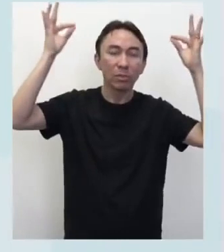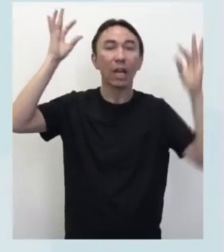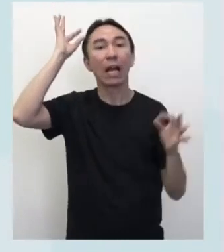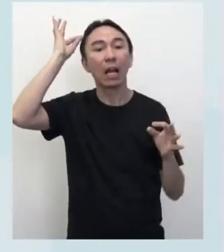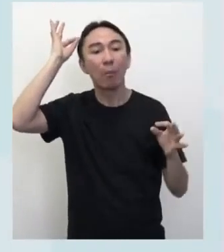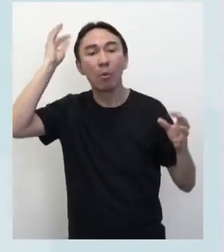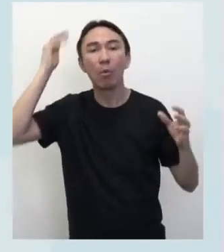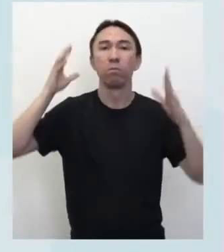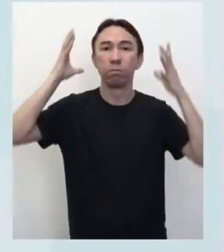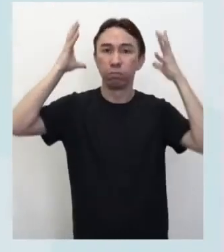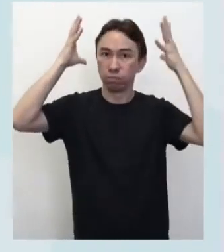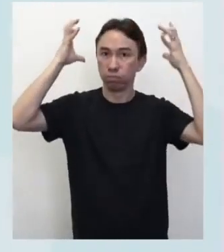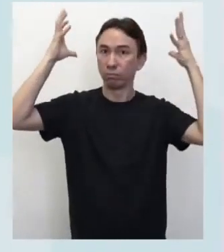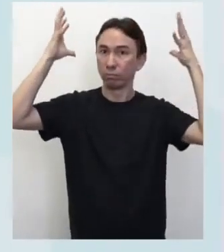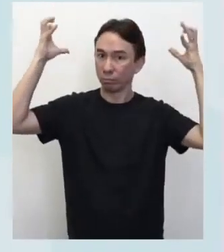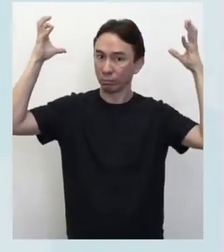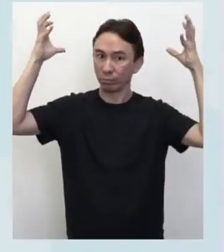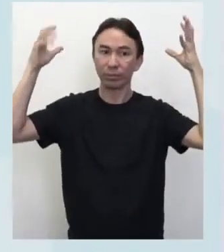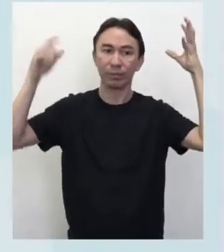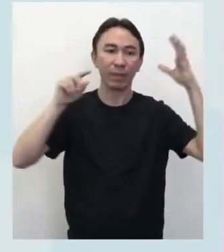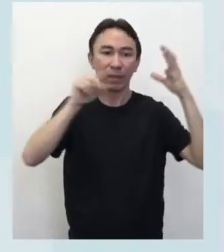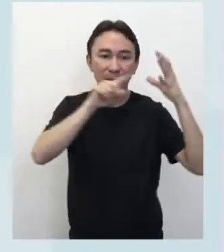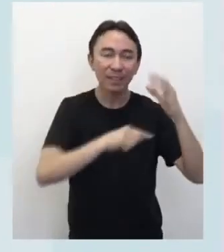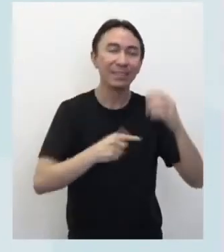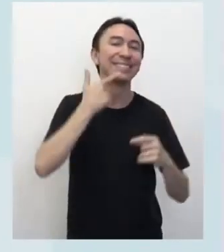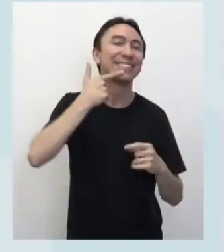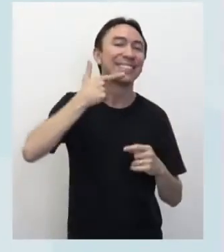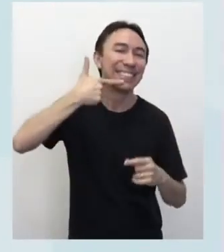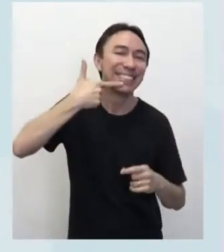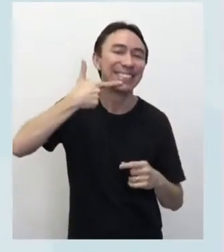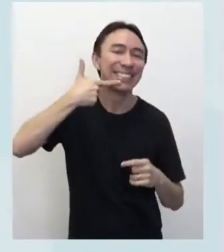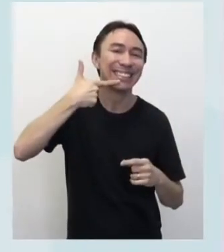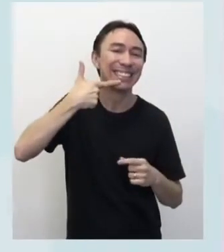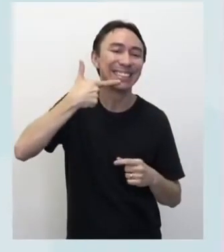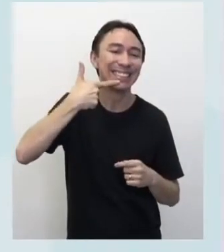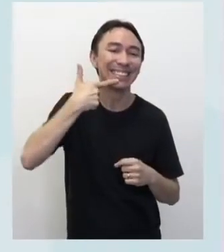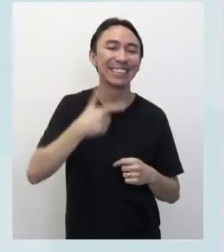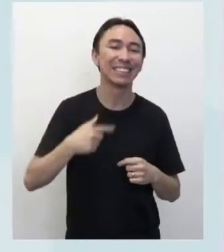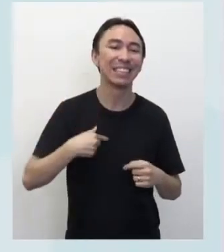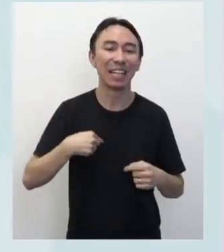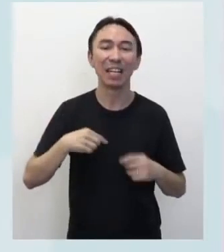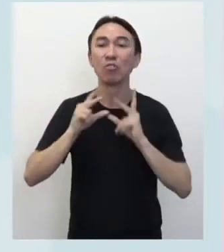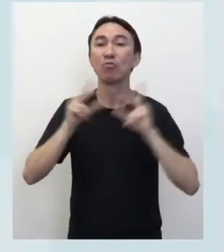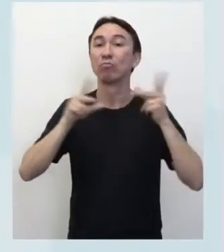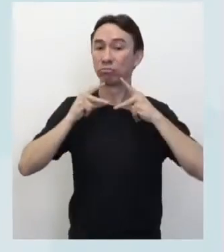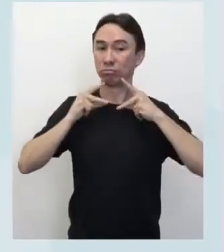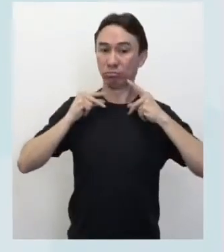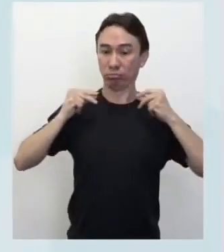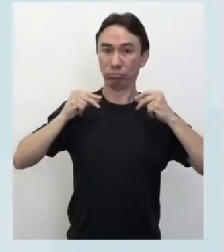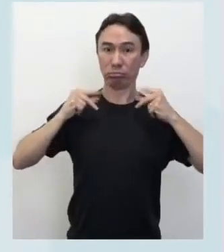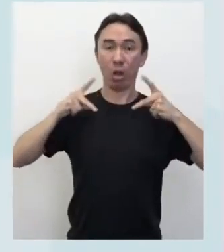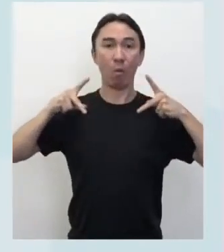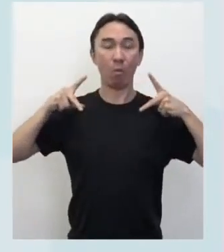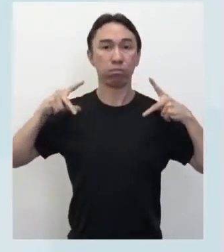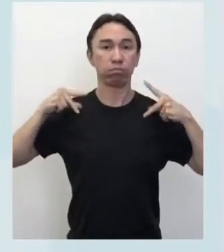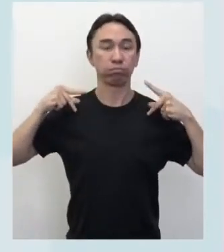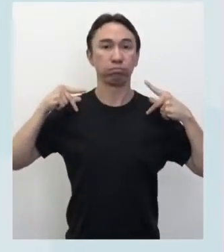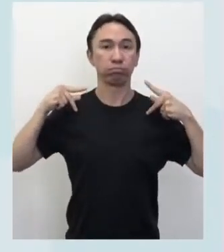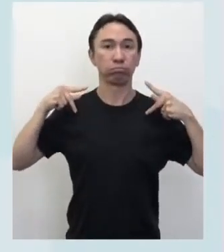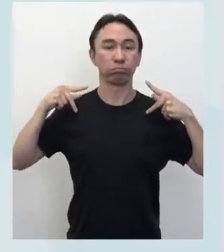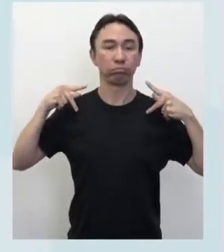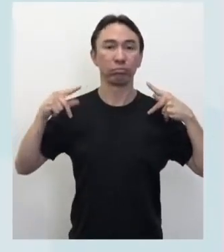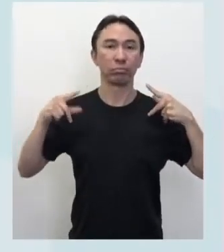bastante volumoso, ele está rindo, mostrando os dentes, tem uma gravata borboleta enorme. E